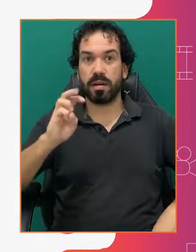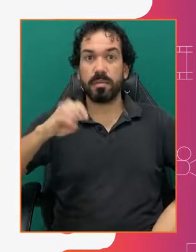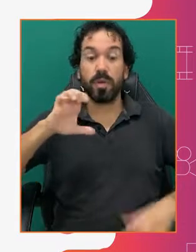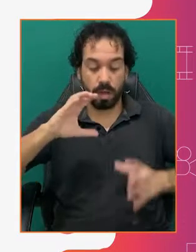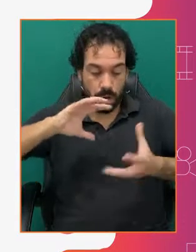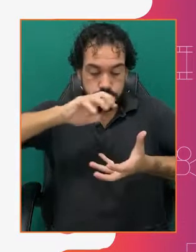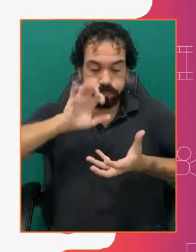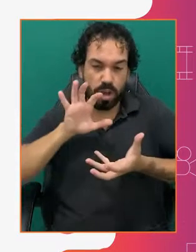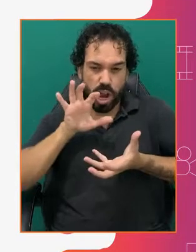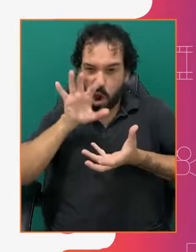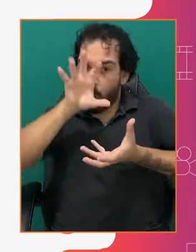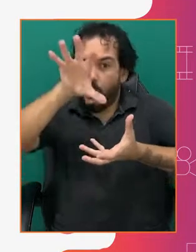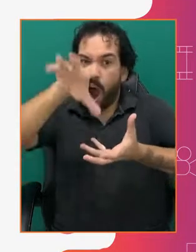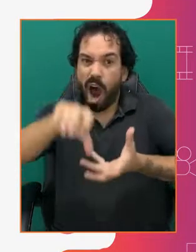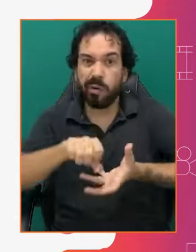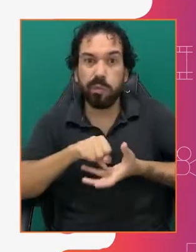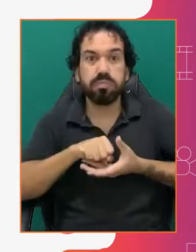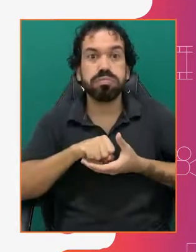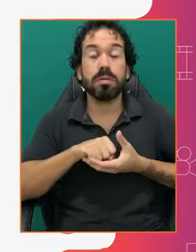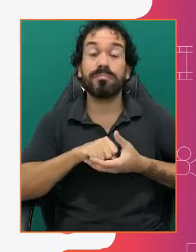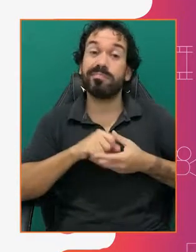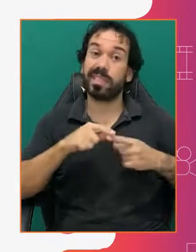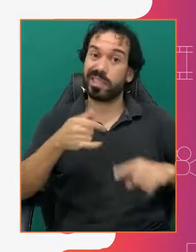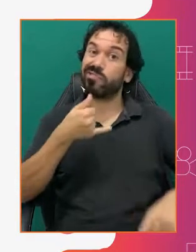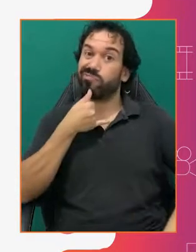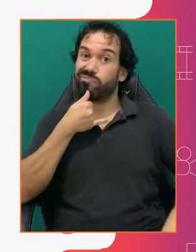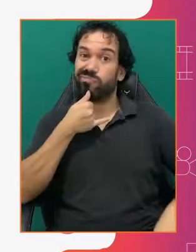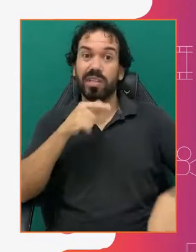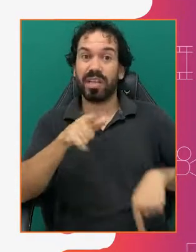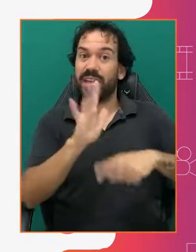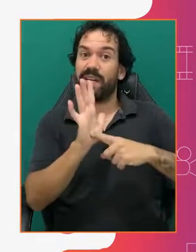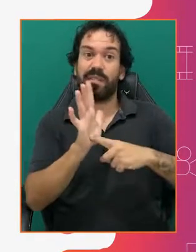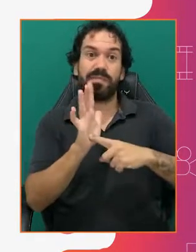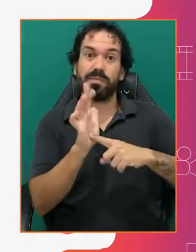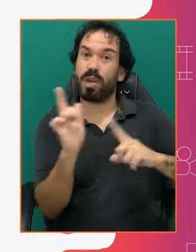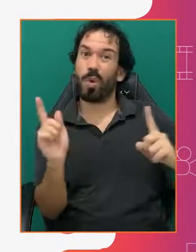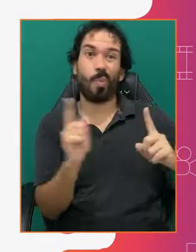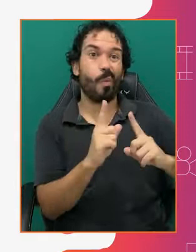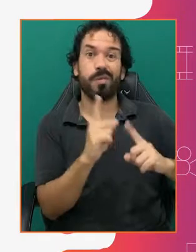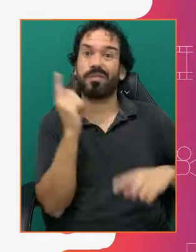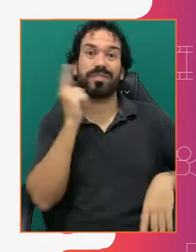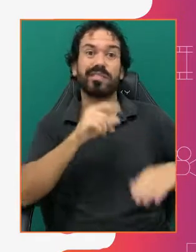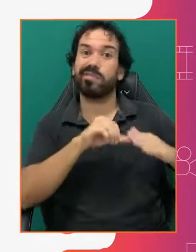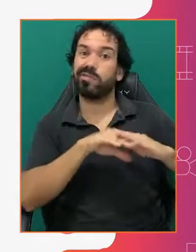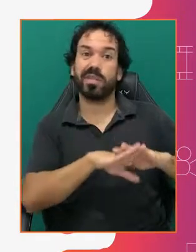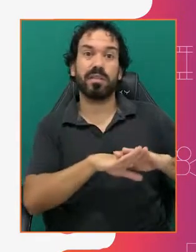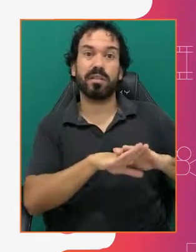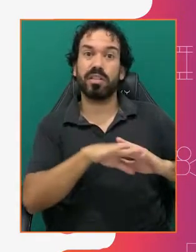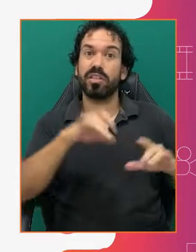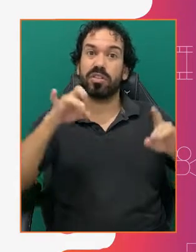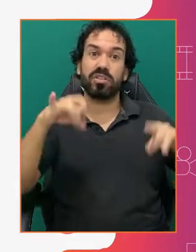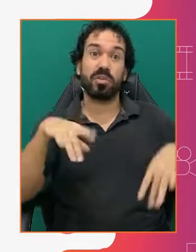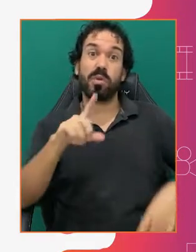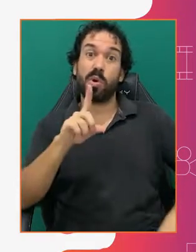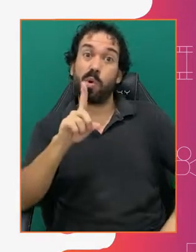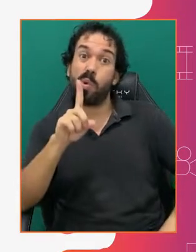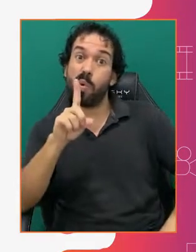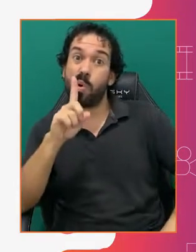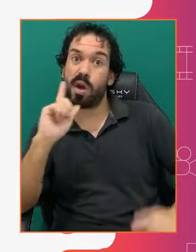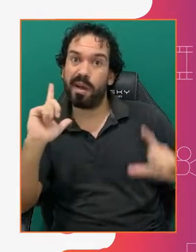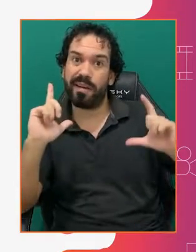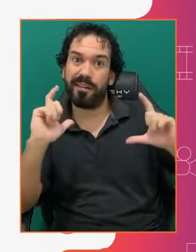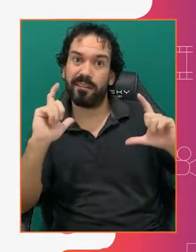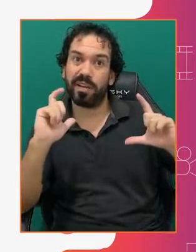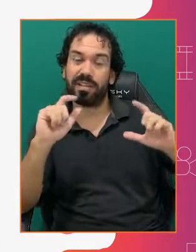globo terrestre. Infelizmente, o curta não foi preservado e só sobrou então uma